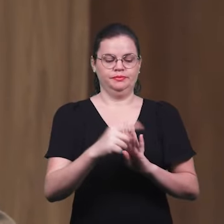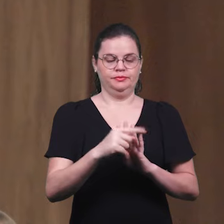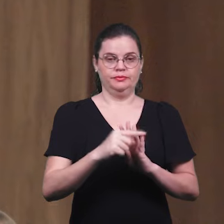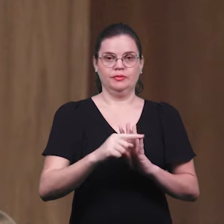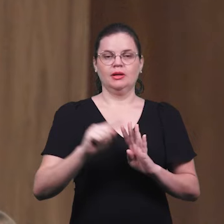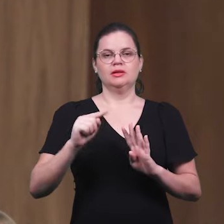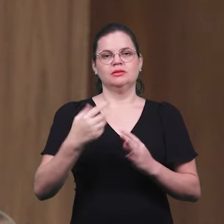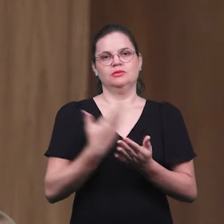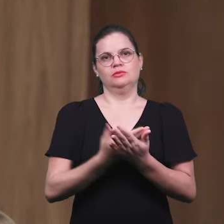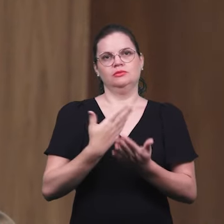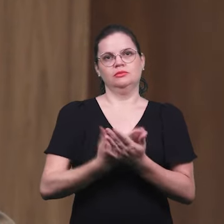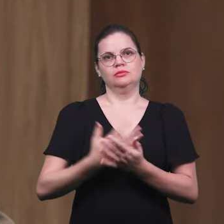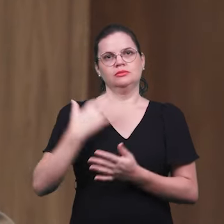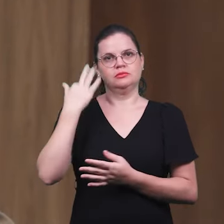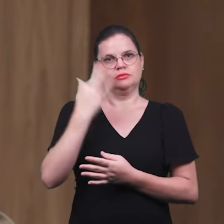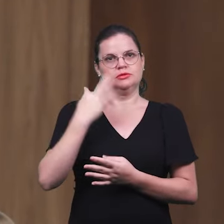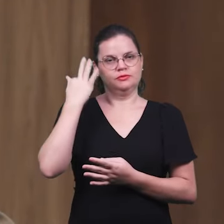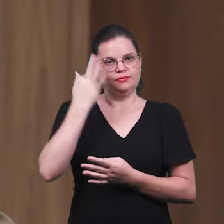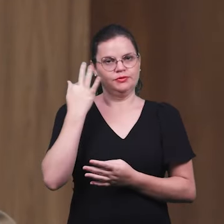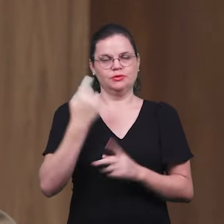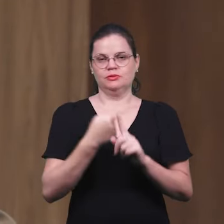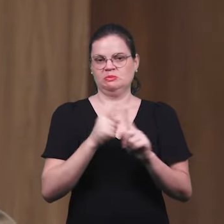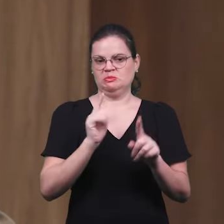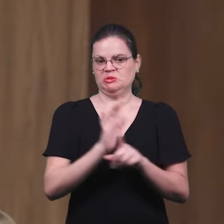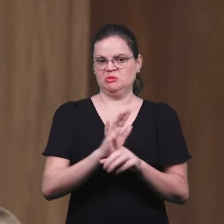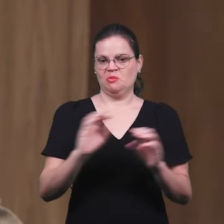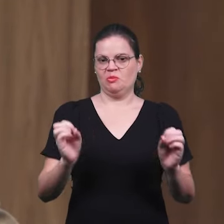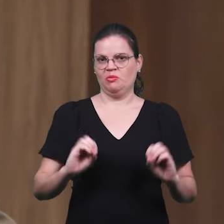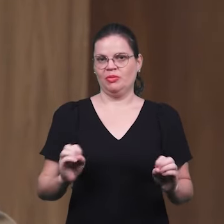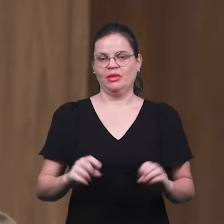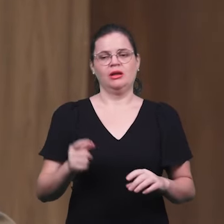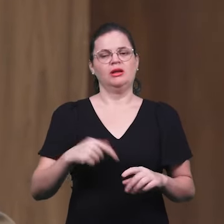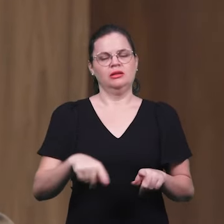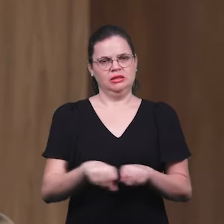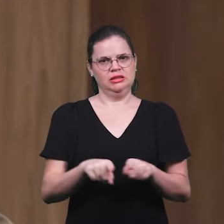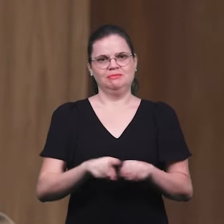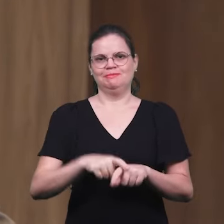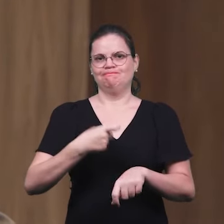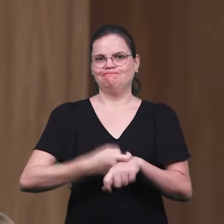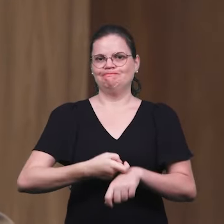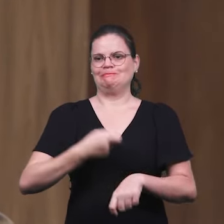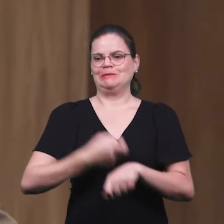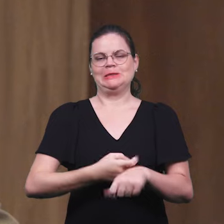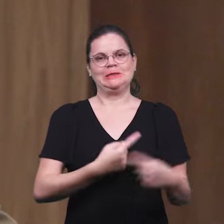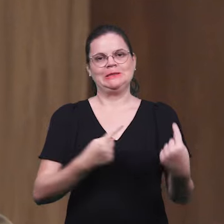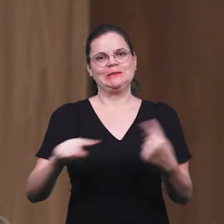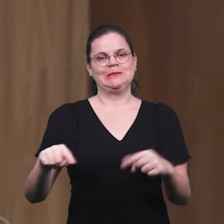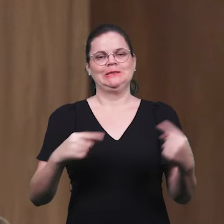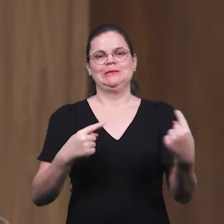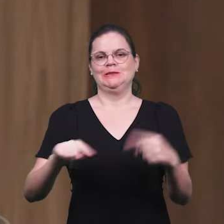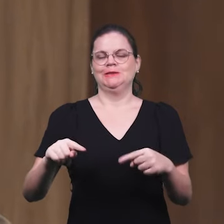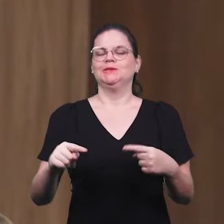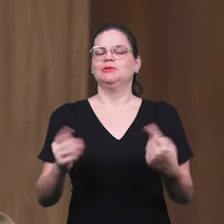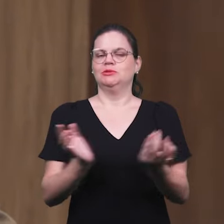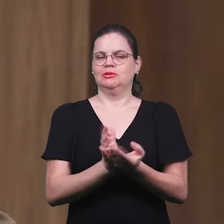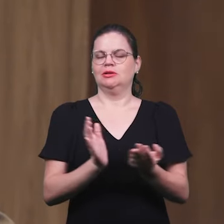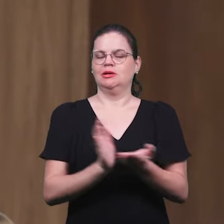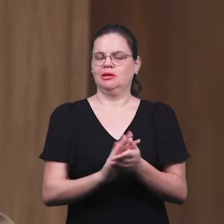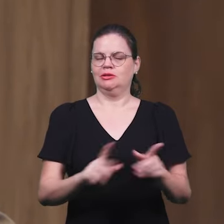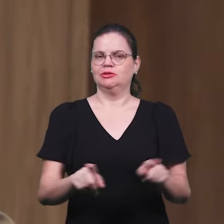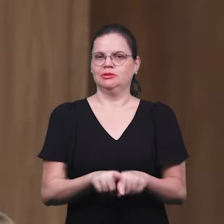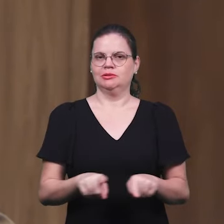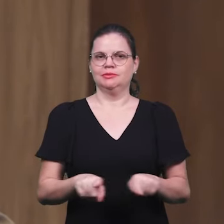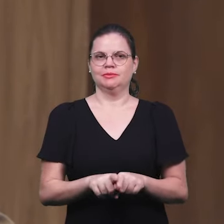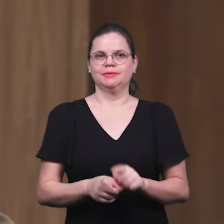também filosofia para ele não serviu para muita coisa, não. Foi duro demais com os cristãos também. Filosofia serviu para ele só perseguir cristão.